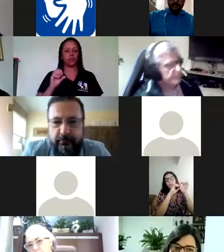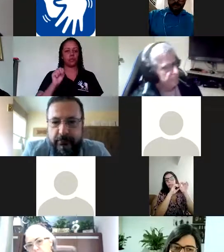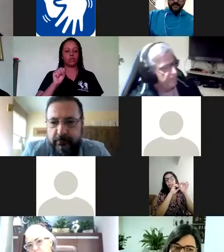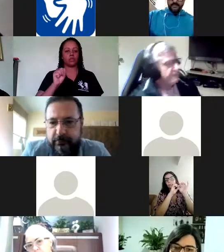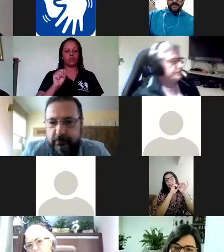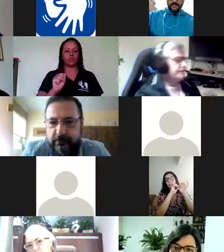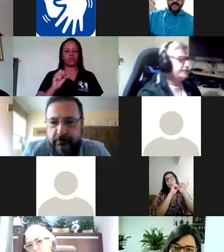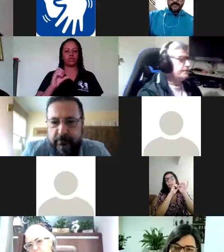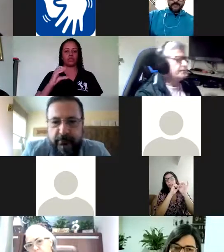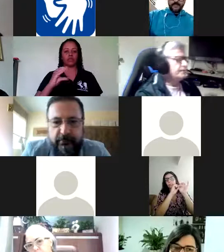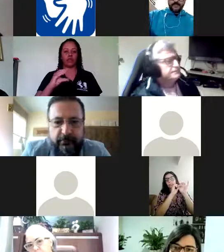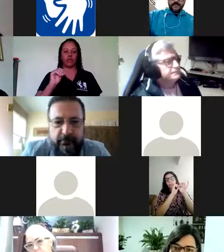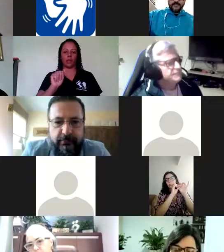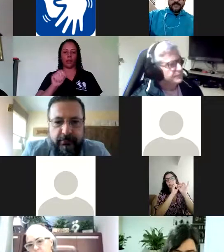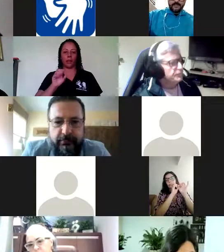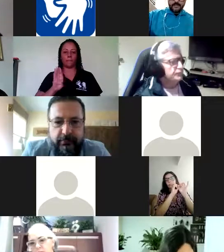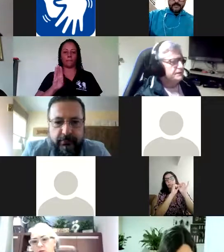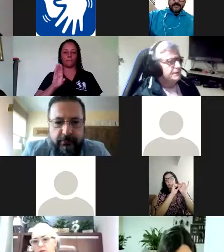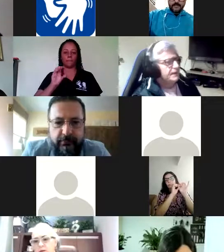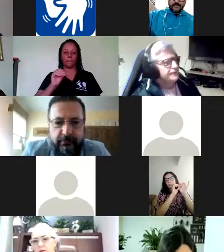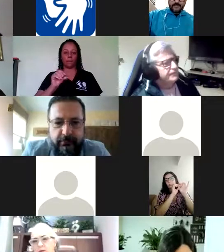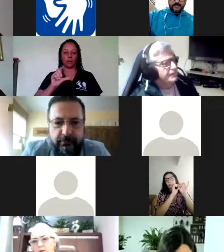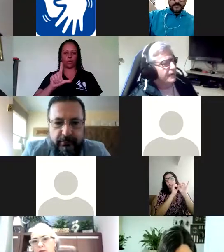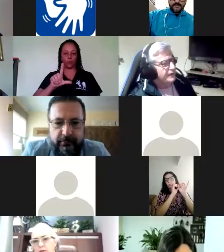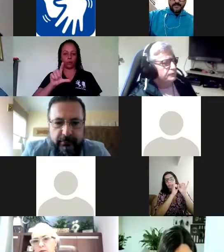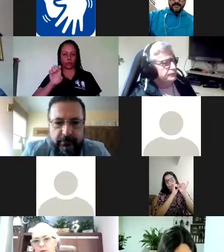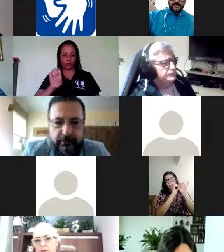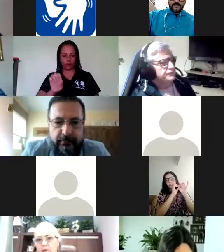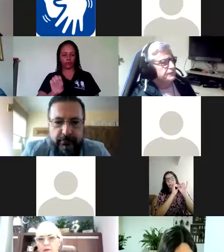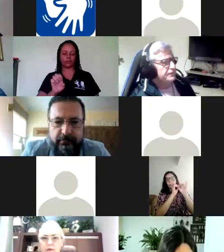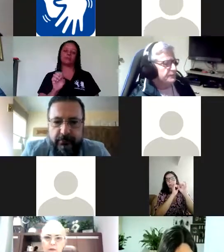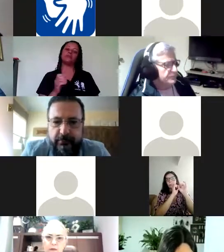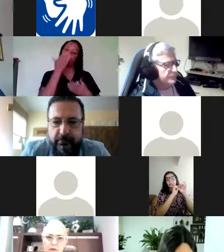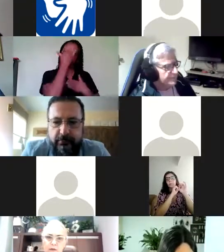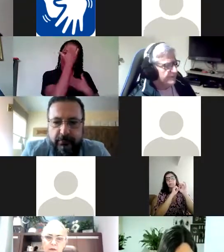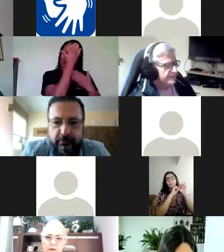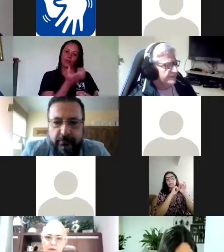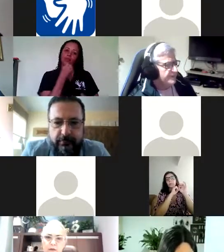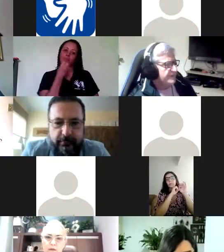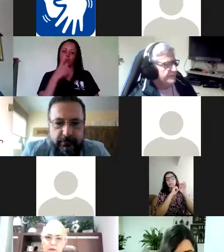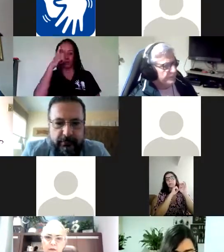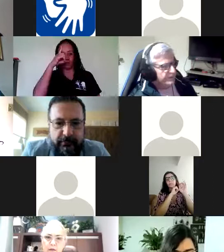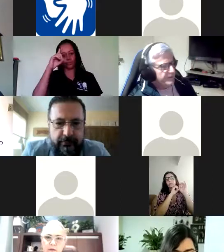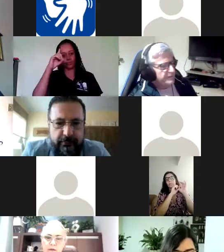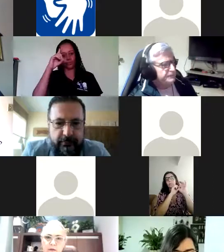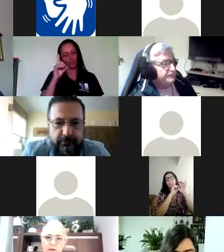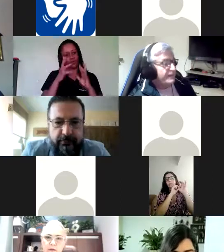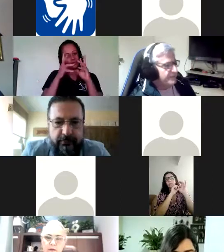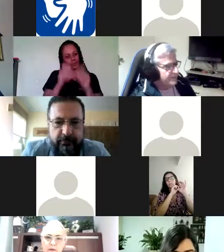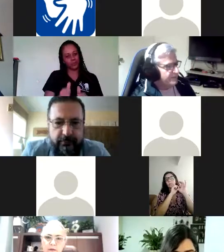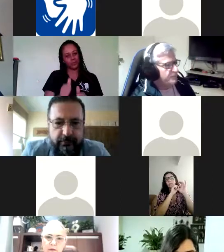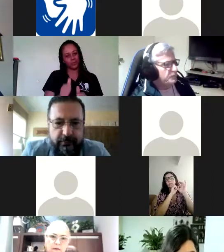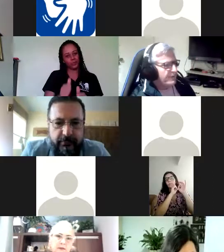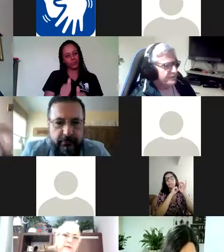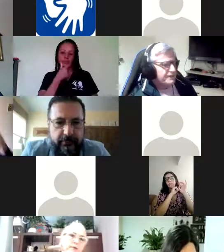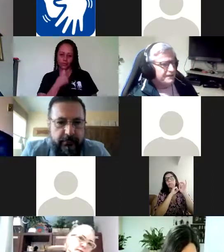por favor. Obrigado, Marinalva. Um bom dia a todos e a todas, né? Primeiramente,